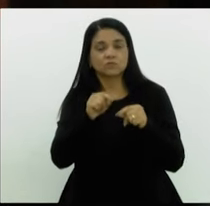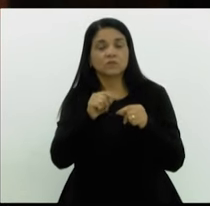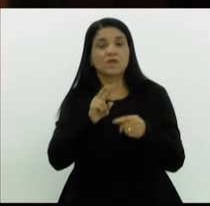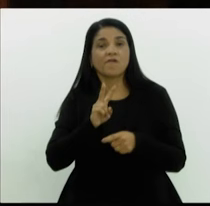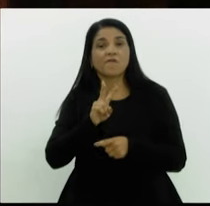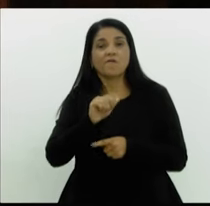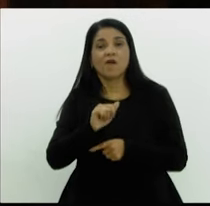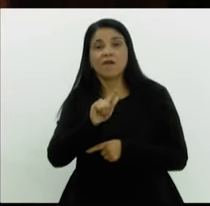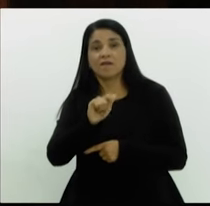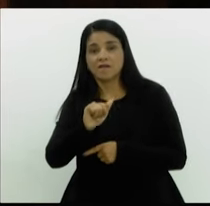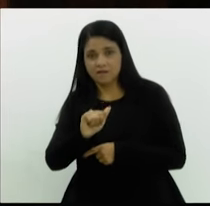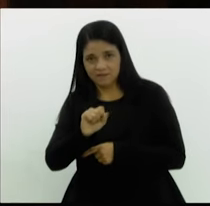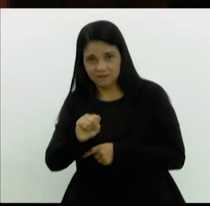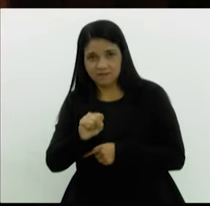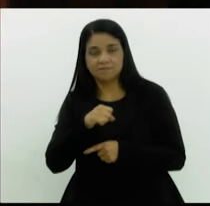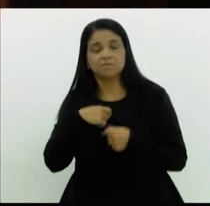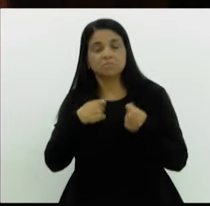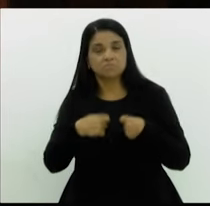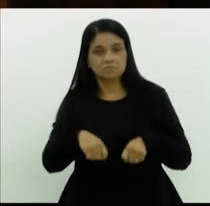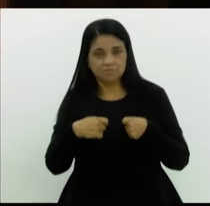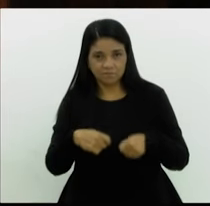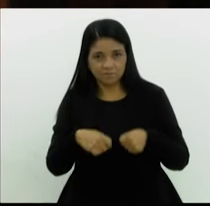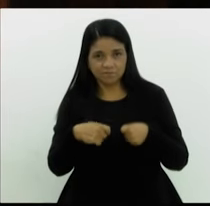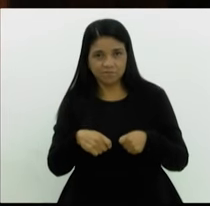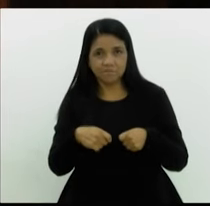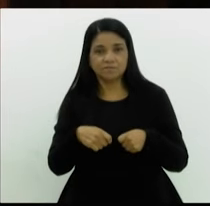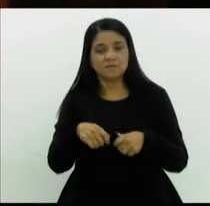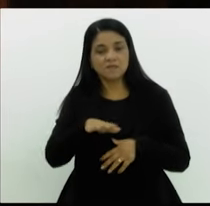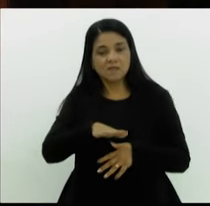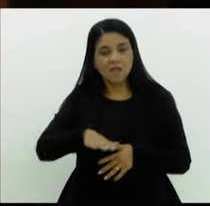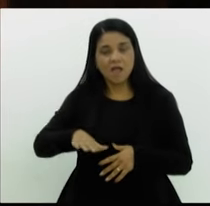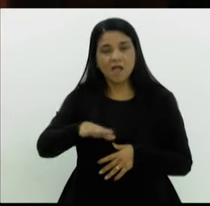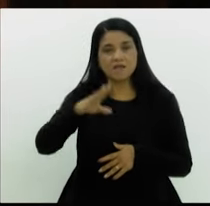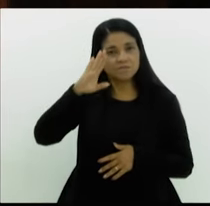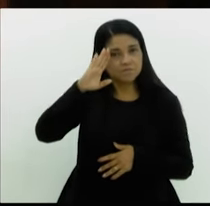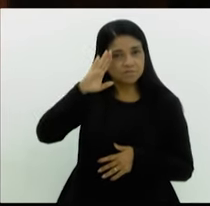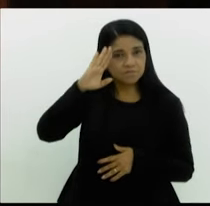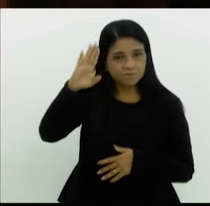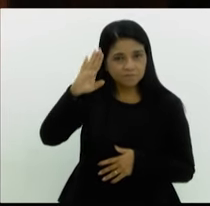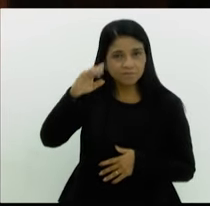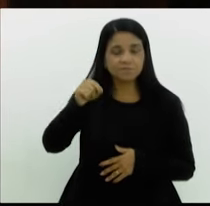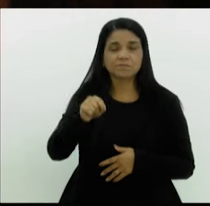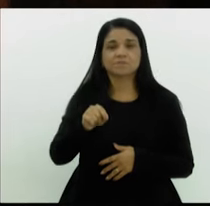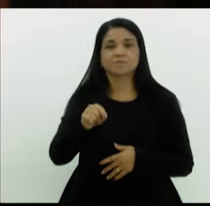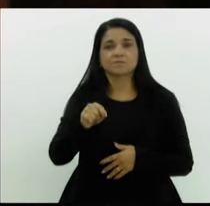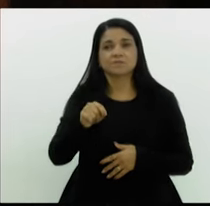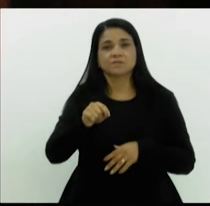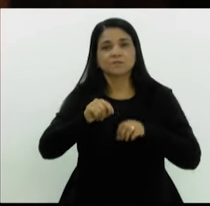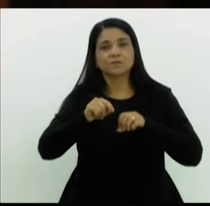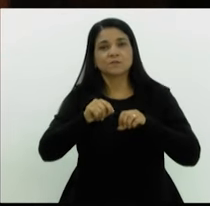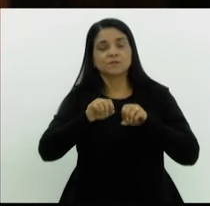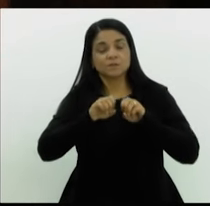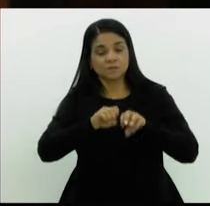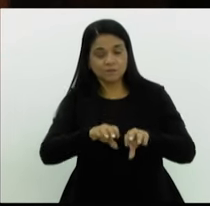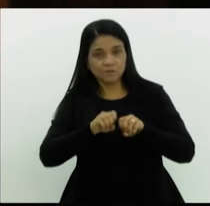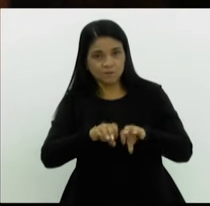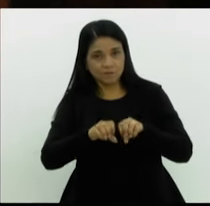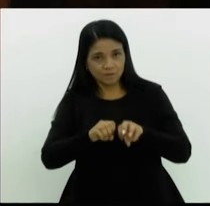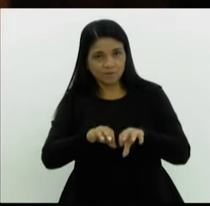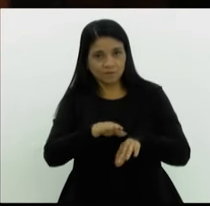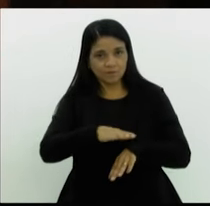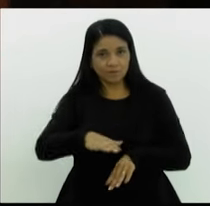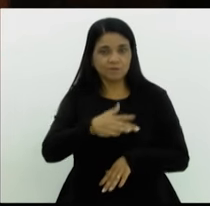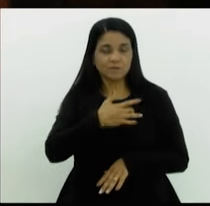suas necessidades, principalmente nas áreas fundamentais e prioritárias que dizem respeito com a educação,